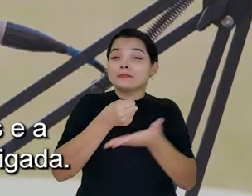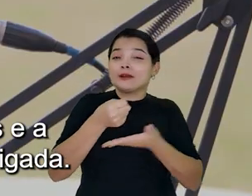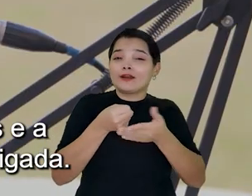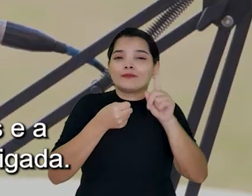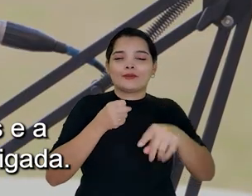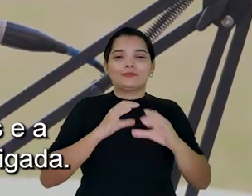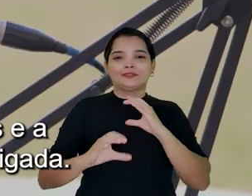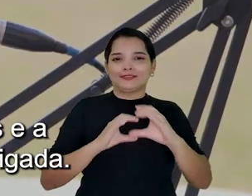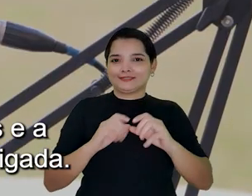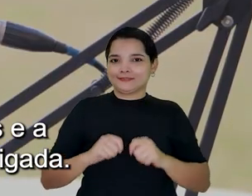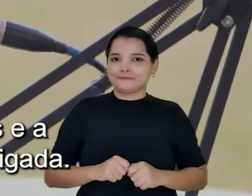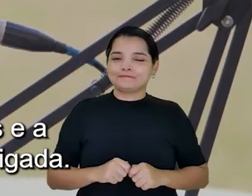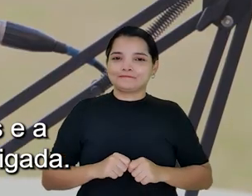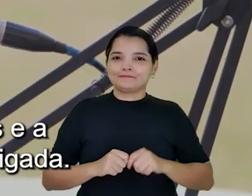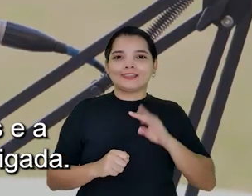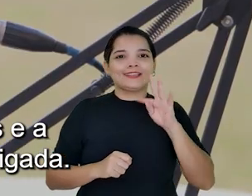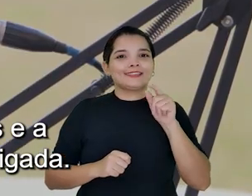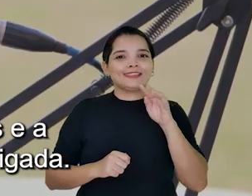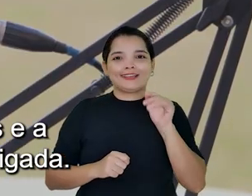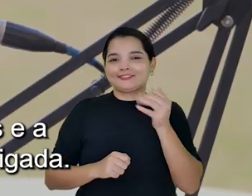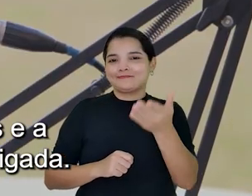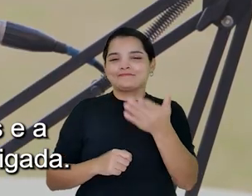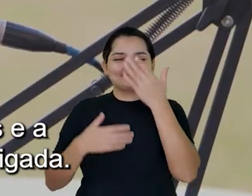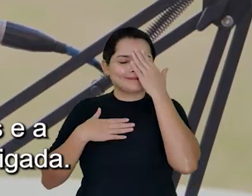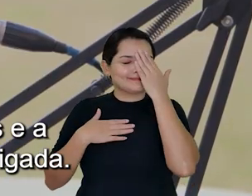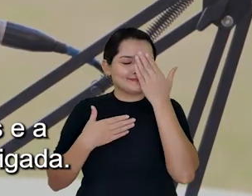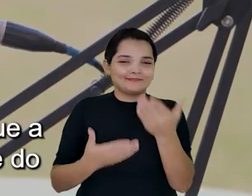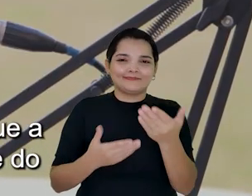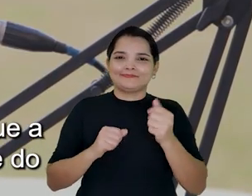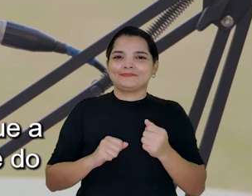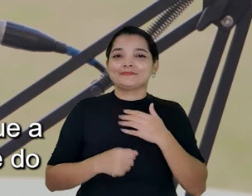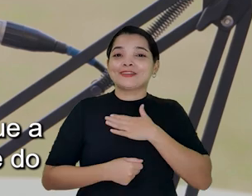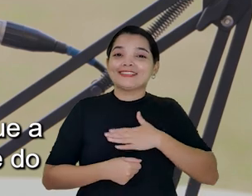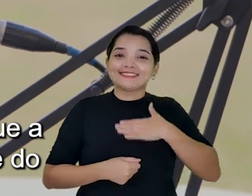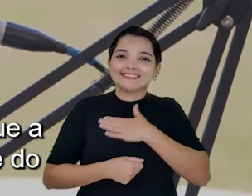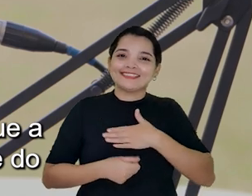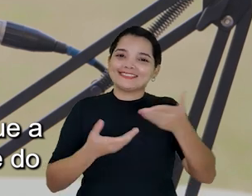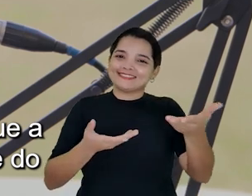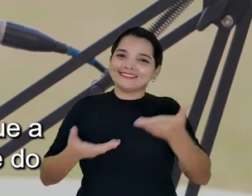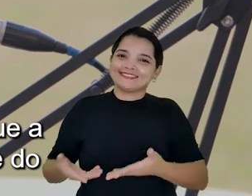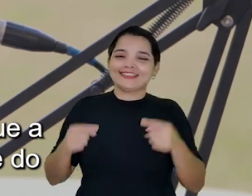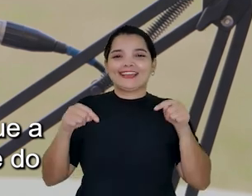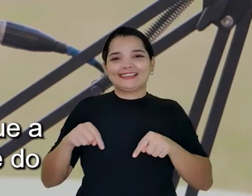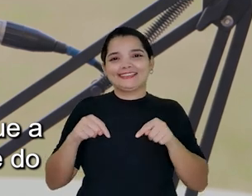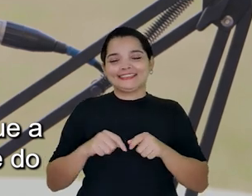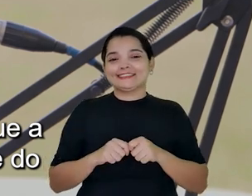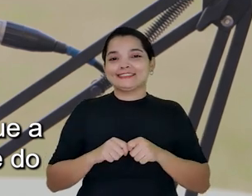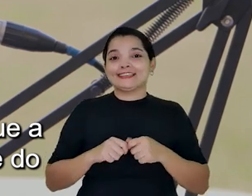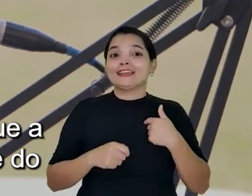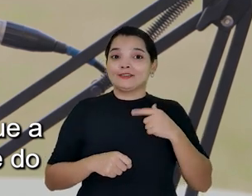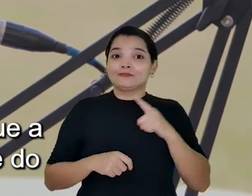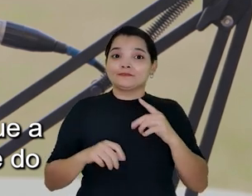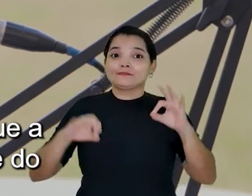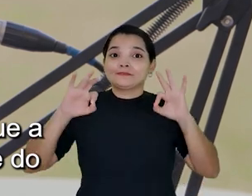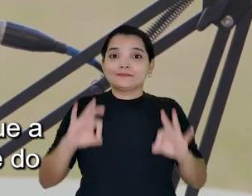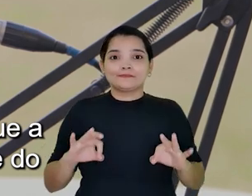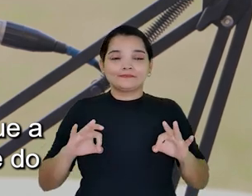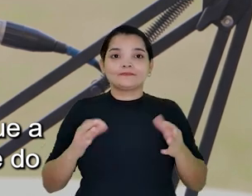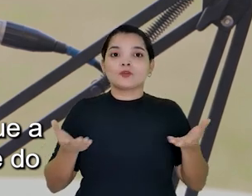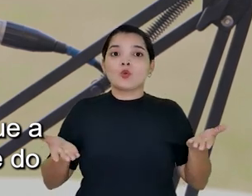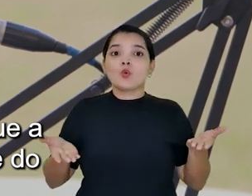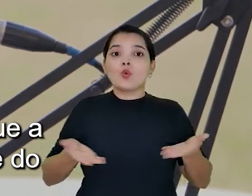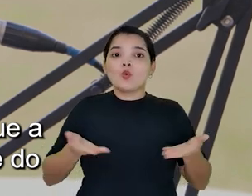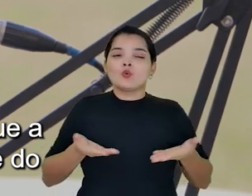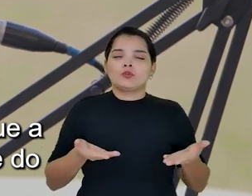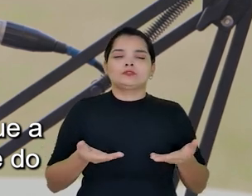disso Tati obrigada obrigada foi um prazer te receber eu tenho certeza que a gente